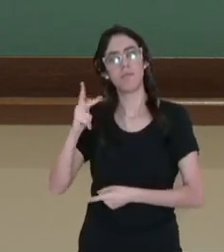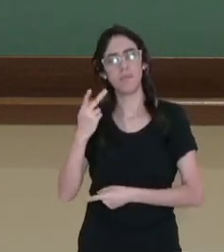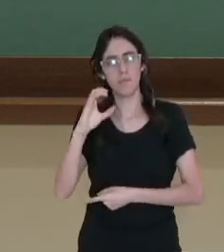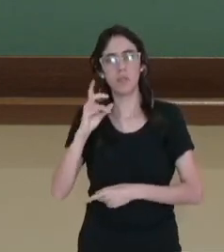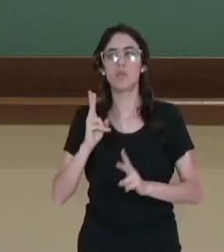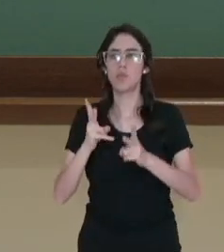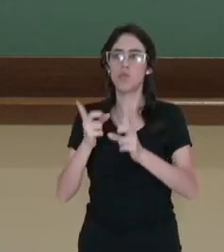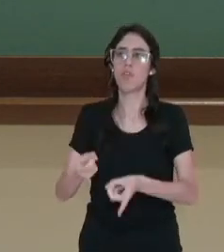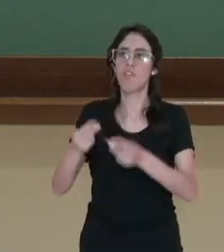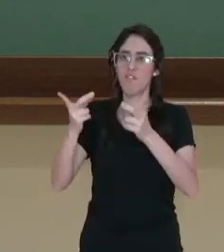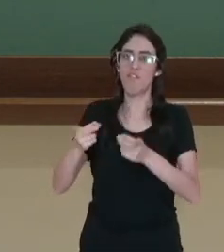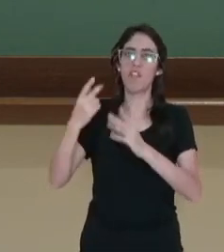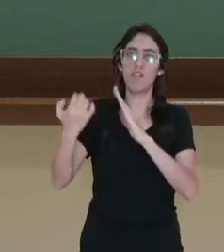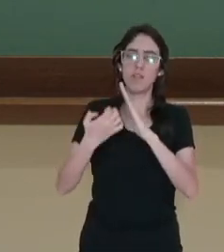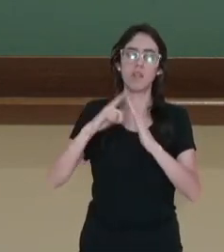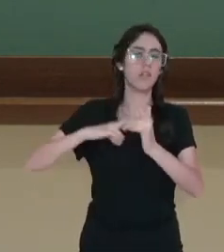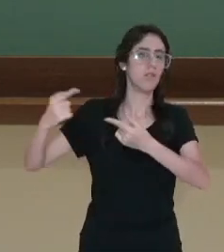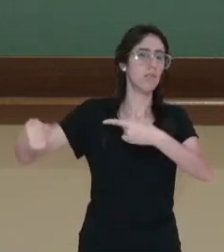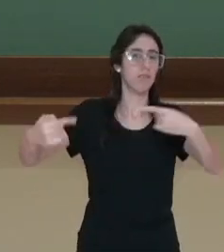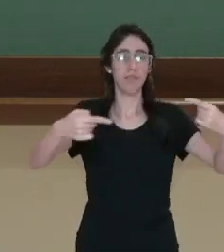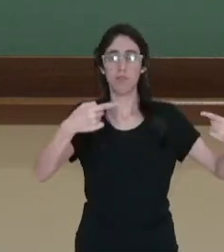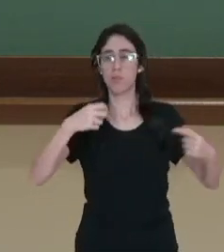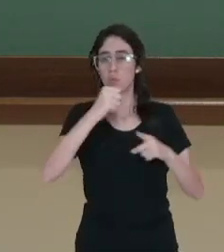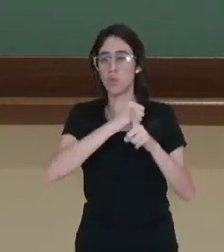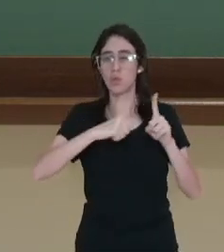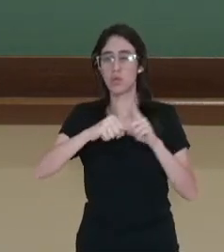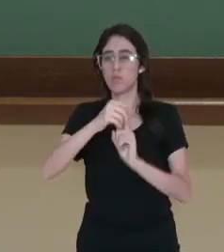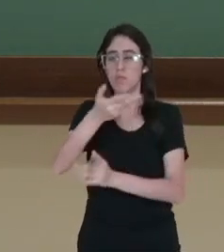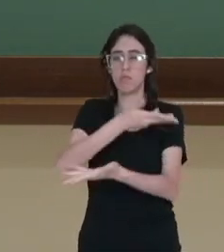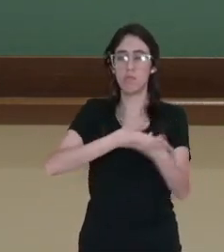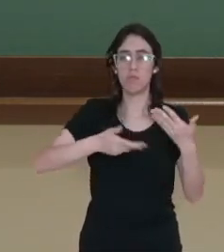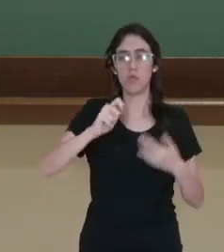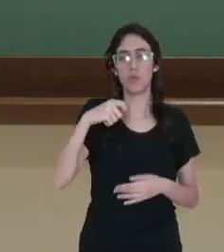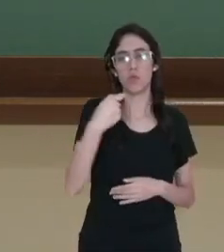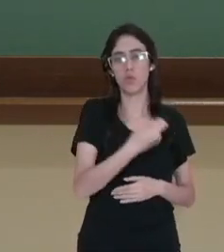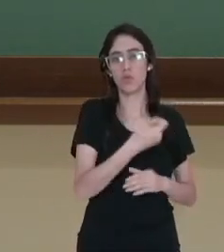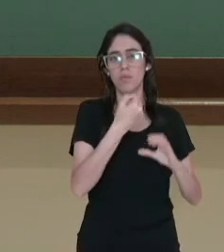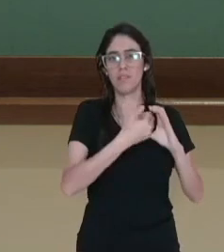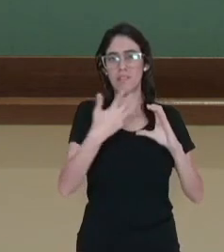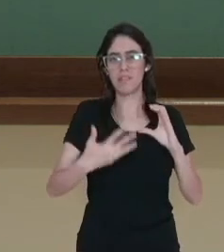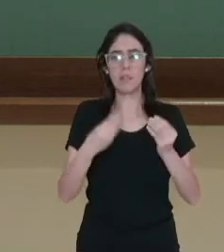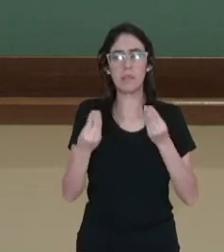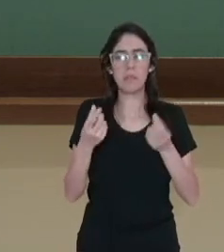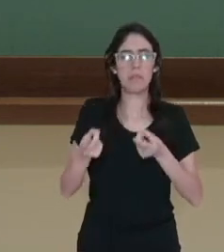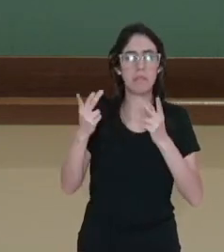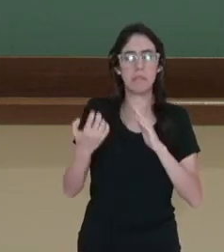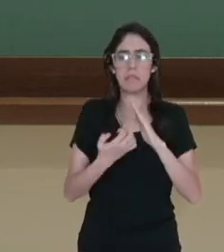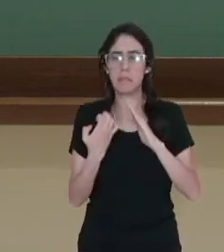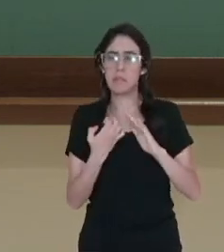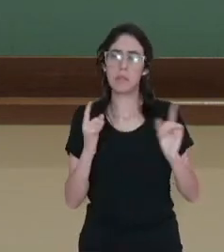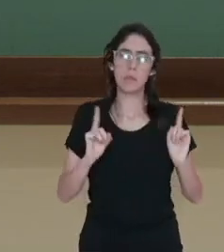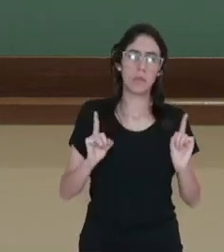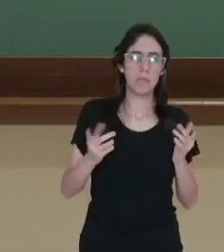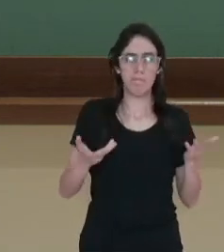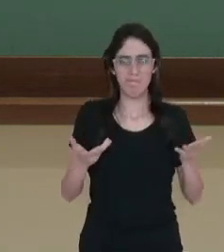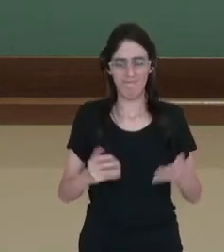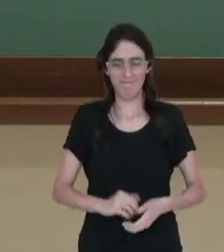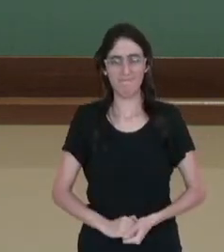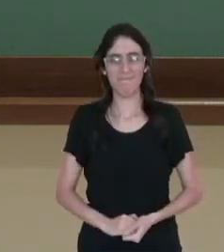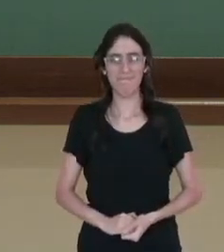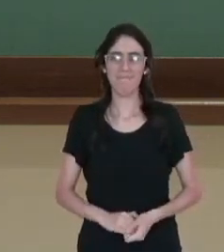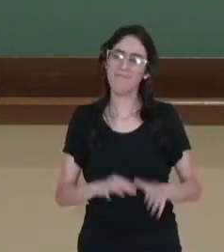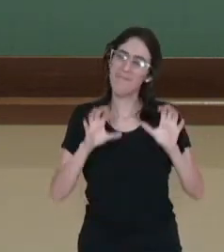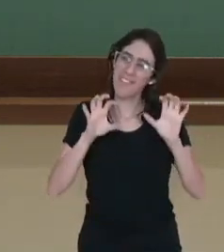Cardoso e gerou amplos debates na sociedade em torno das características dessas privatizações das empresas. É